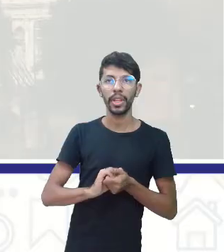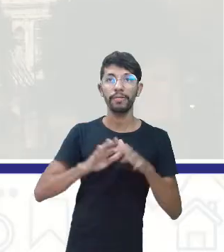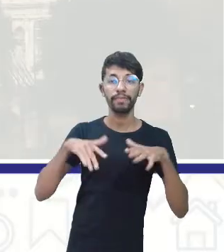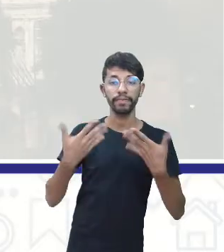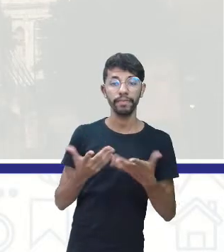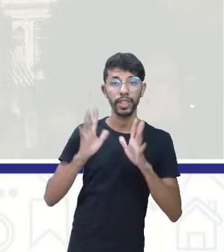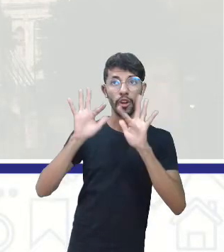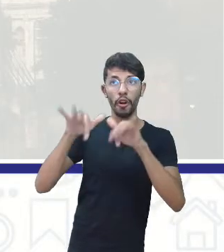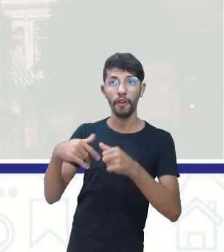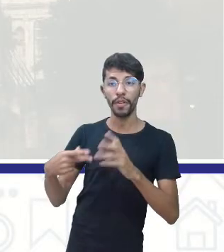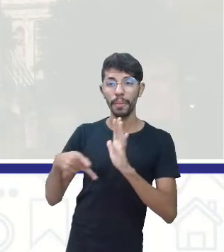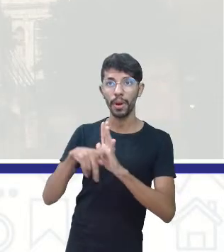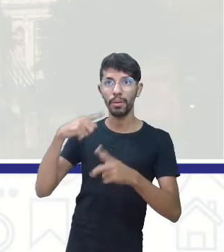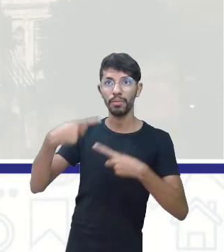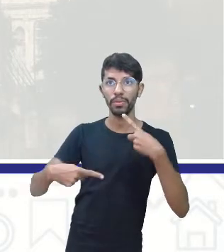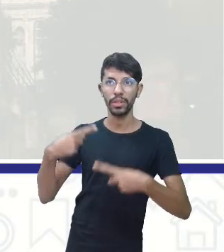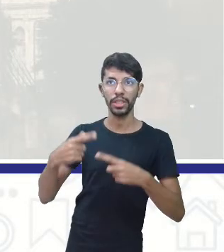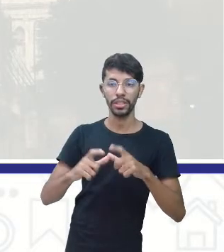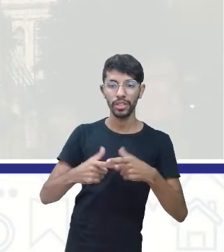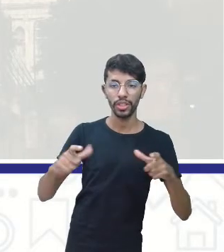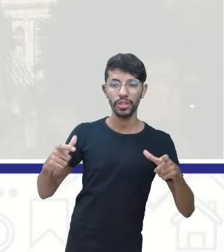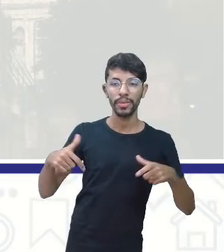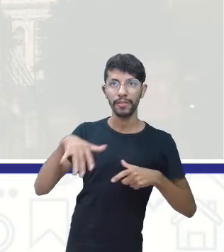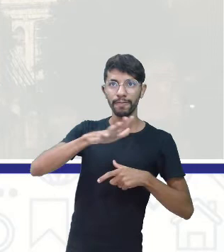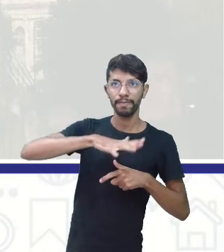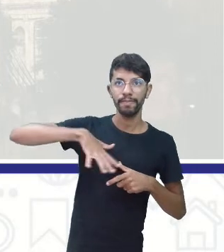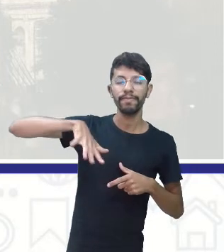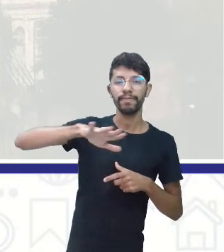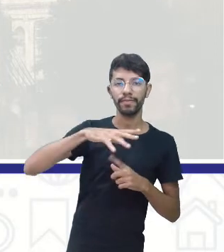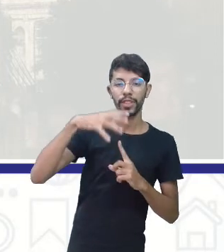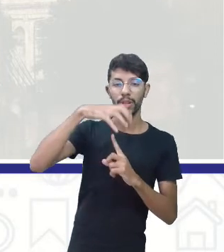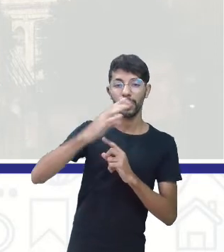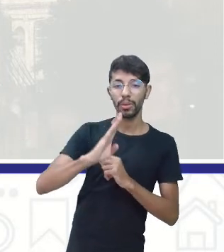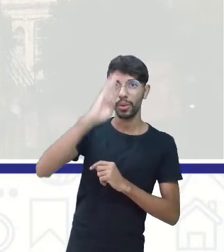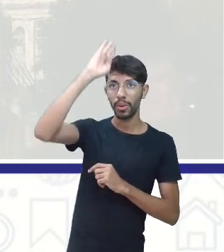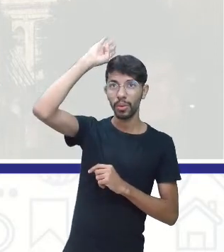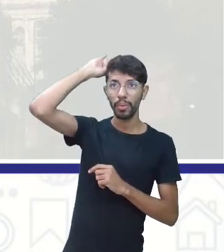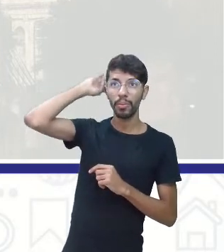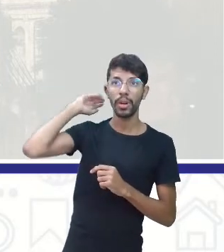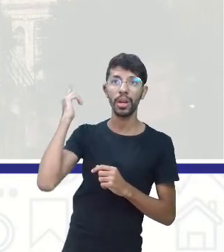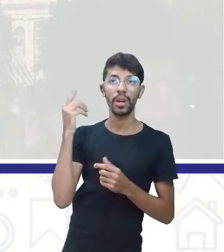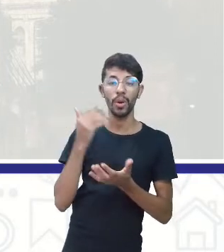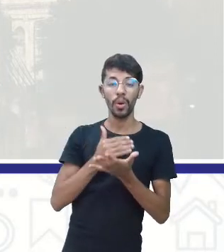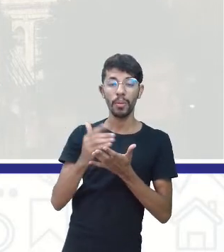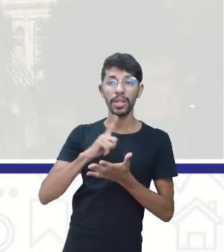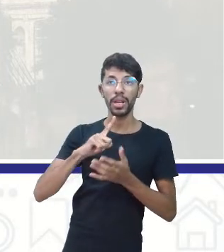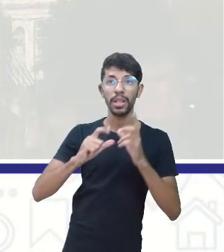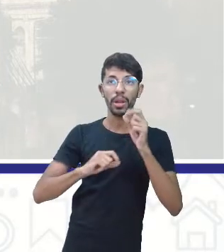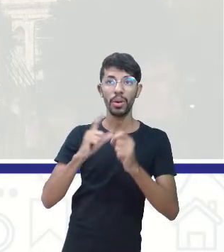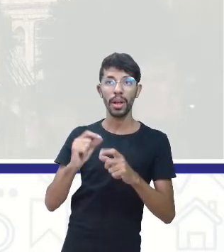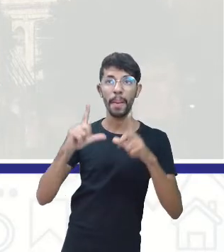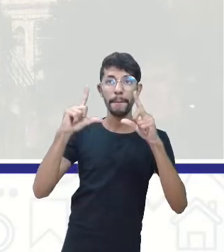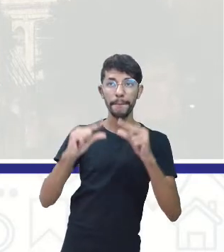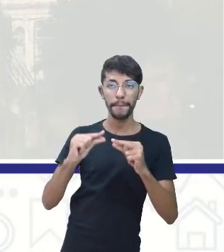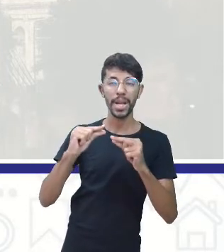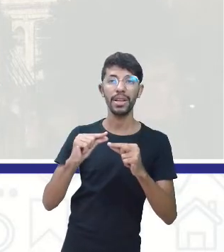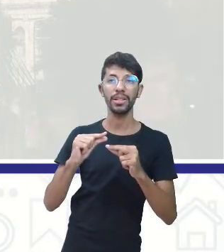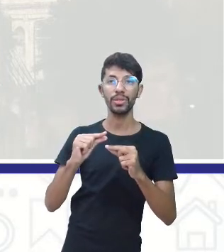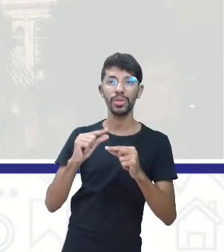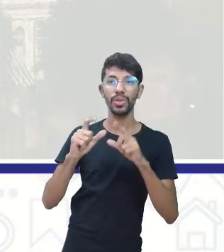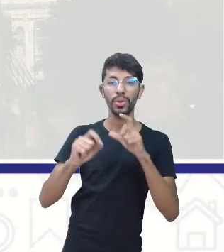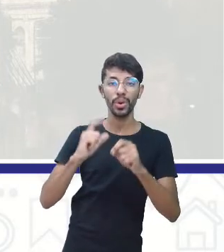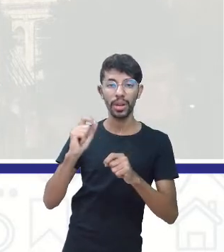de expansão territorial, os romanos passaram a ter menos acesso a pessoas escravizadas e às terras. Isso quer dizer justamente o